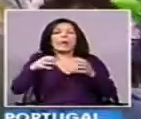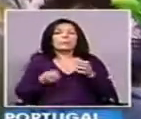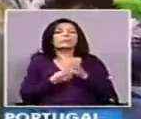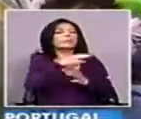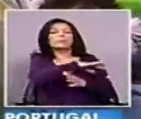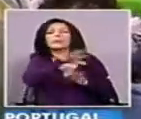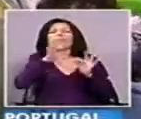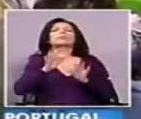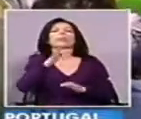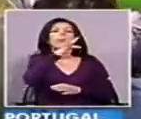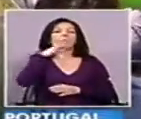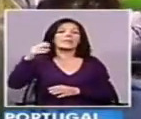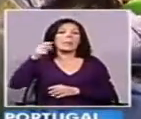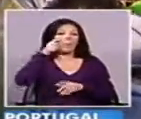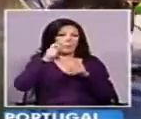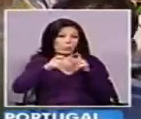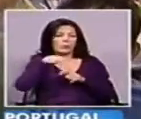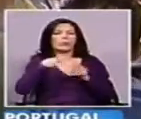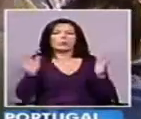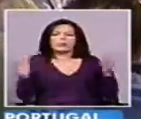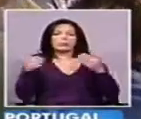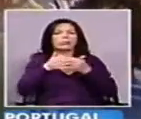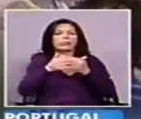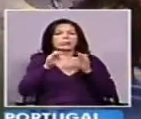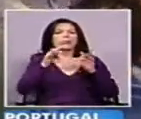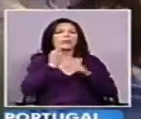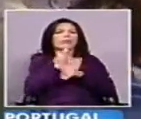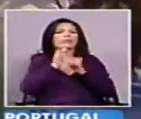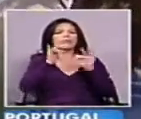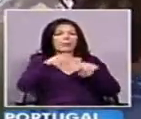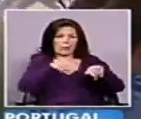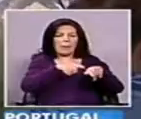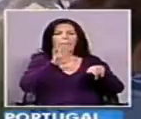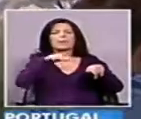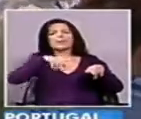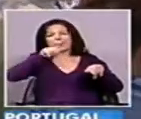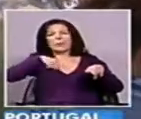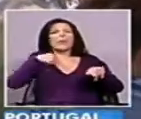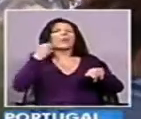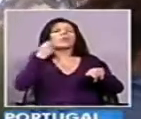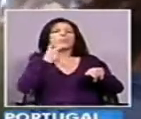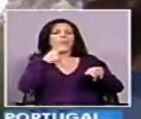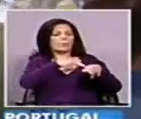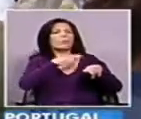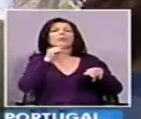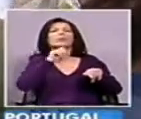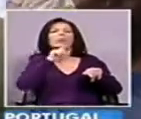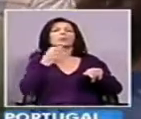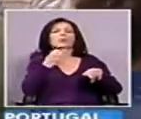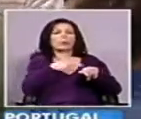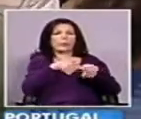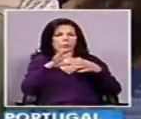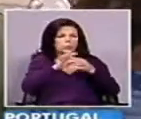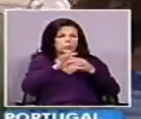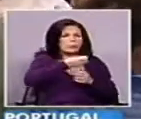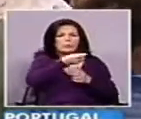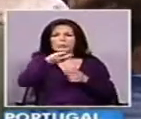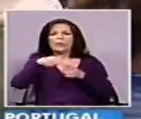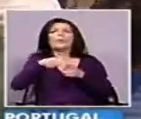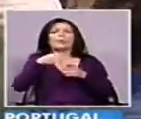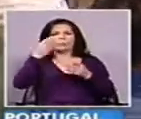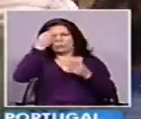pessoas no espetáculo de encerramento. Mas vamos também perceber como é que conseguem conjugar-se aquilo que são